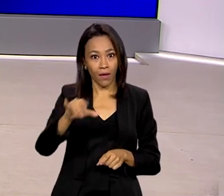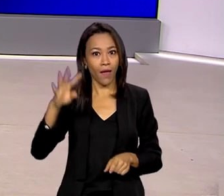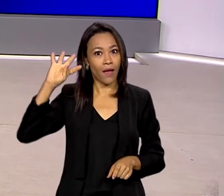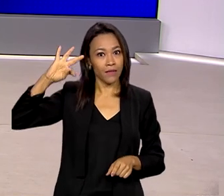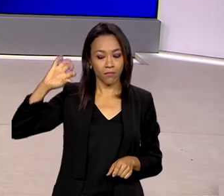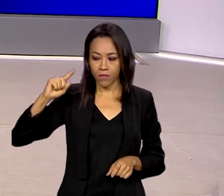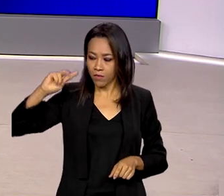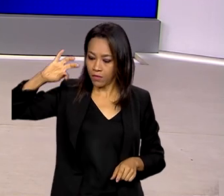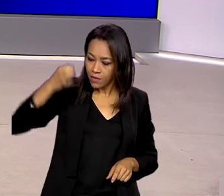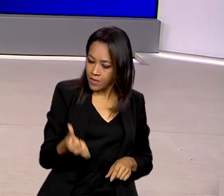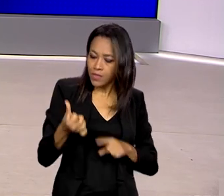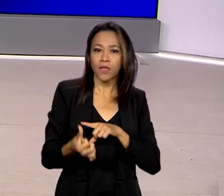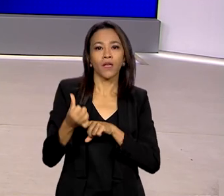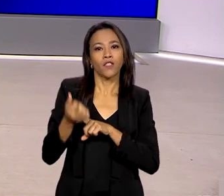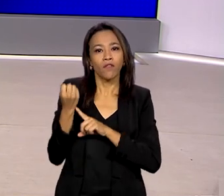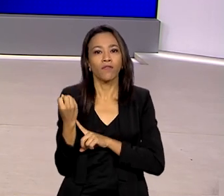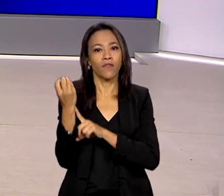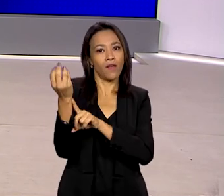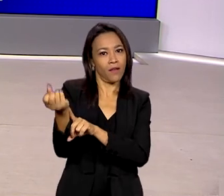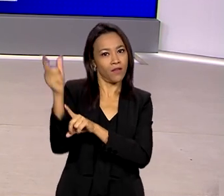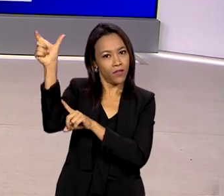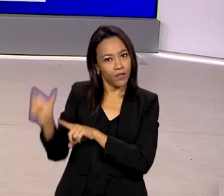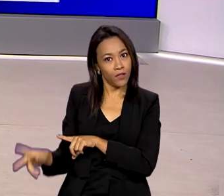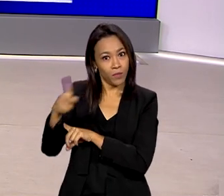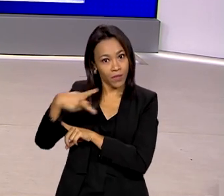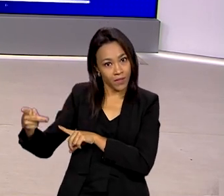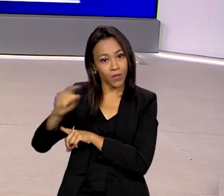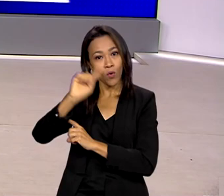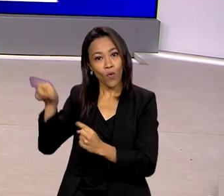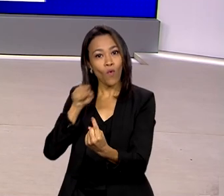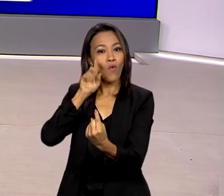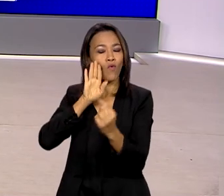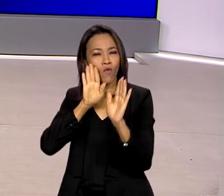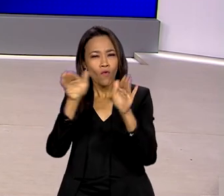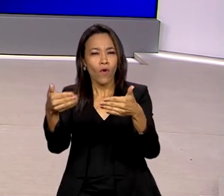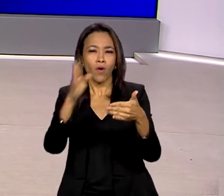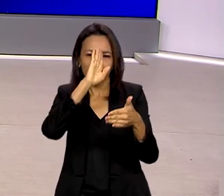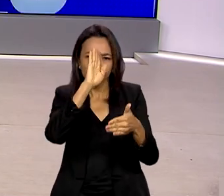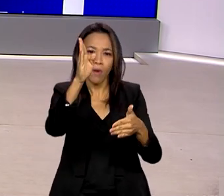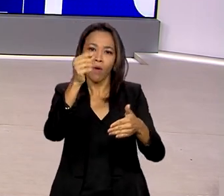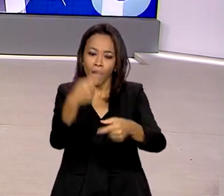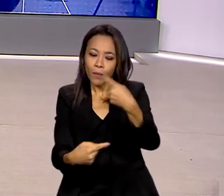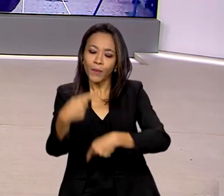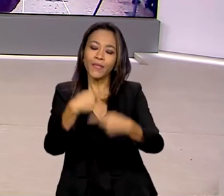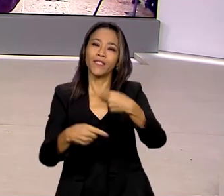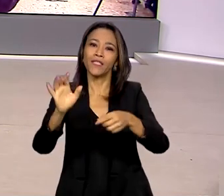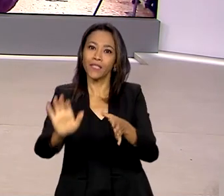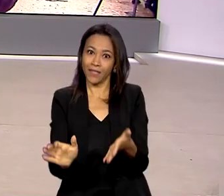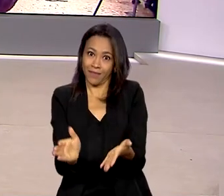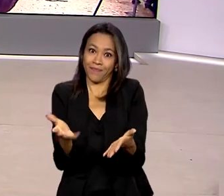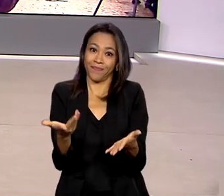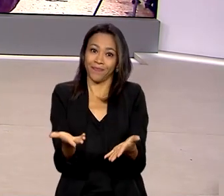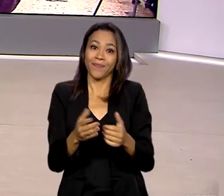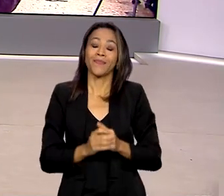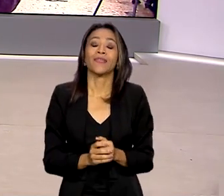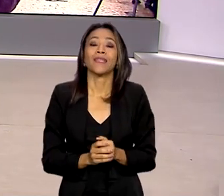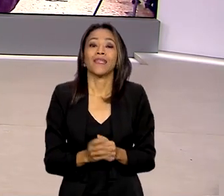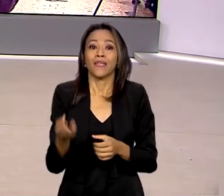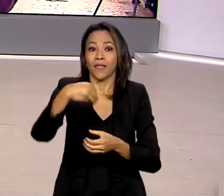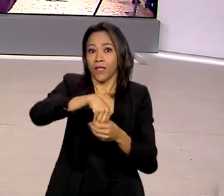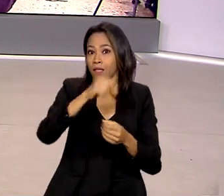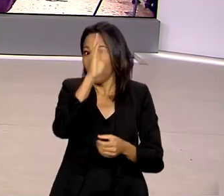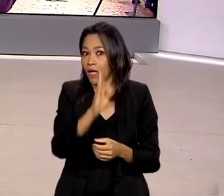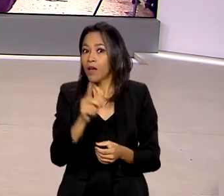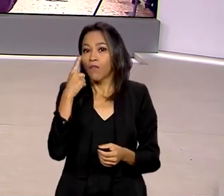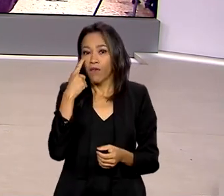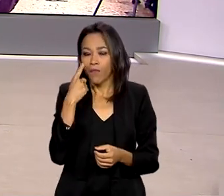terceiro mandato, que tem como prioridade a política externa. E nós vamos a Lisboa. Gabriela Noronha, que traz todas as